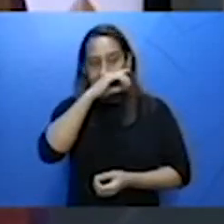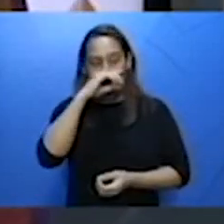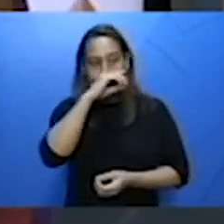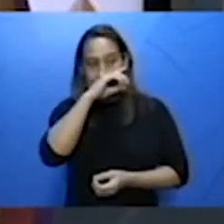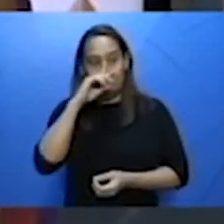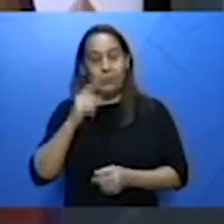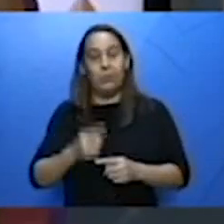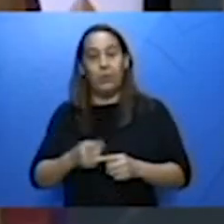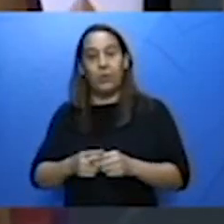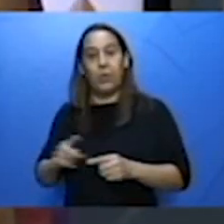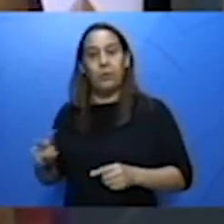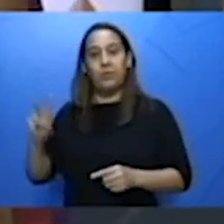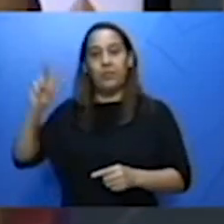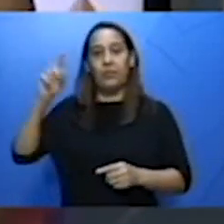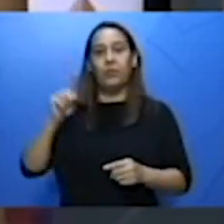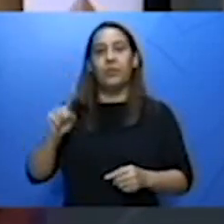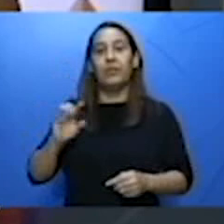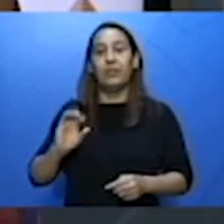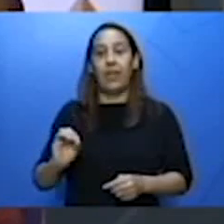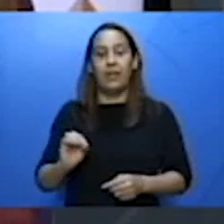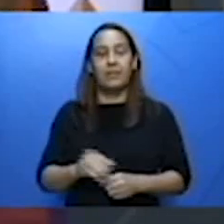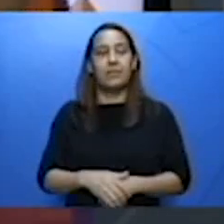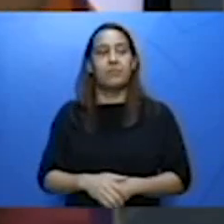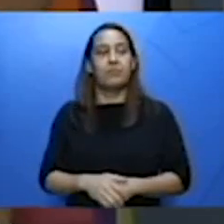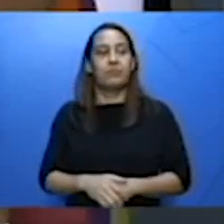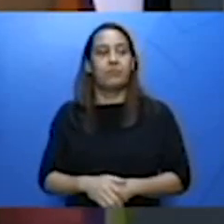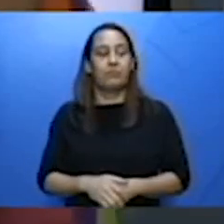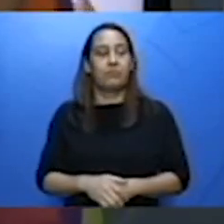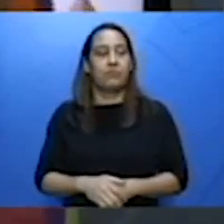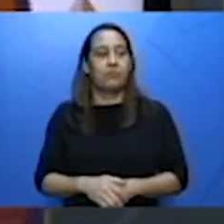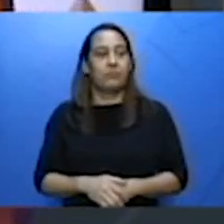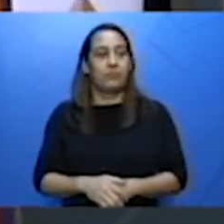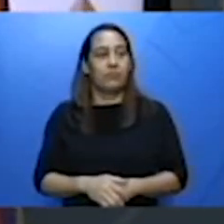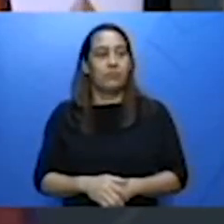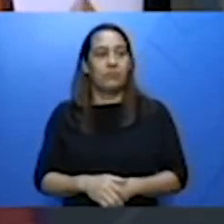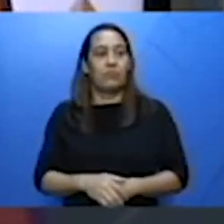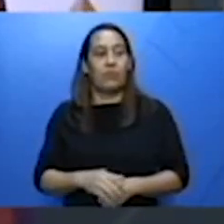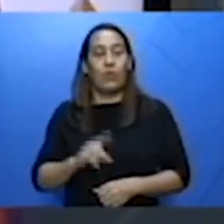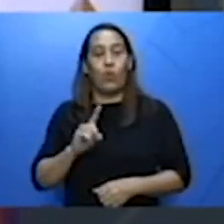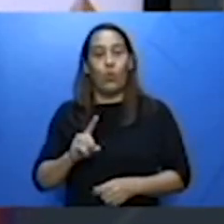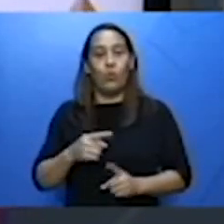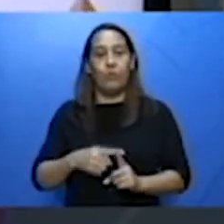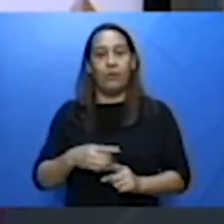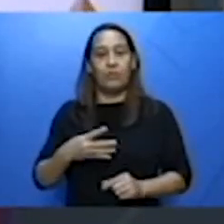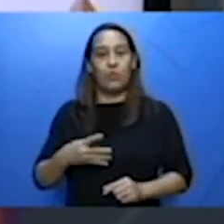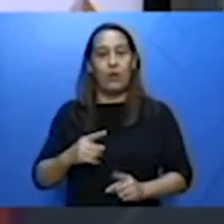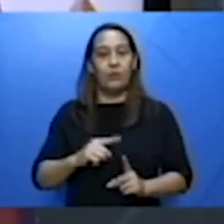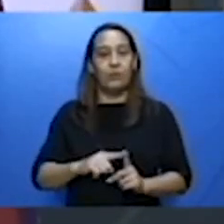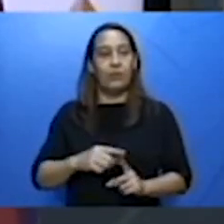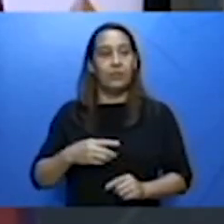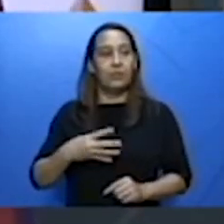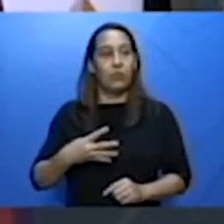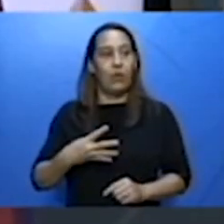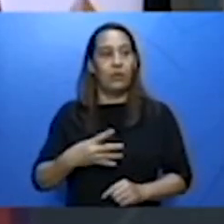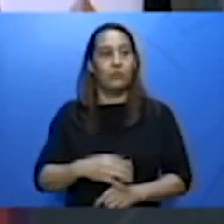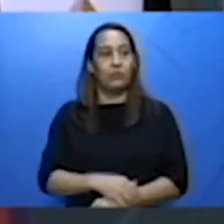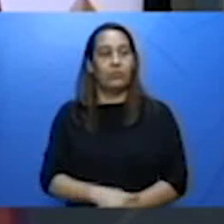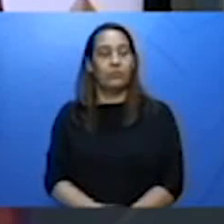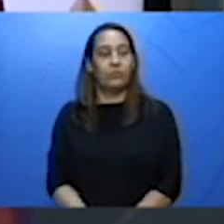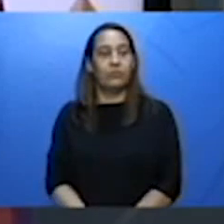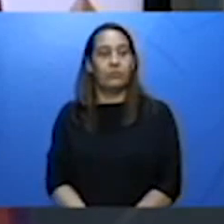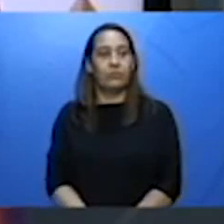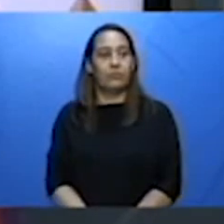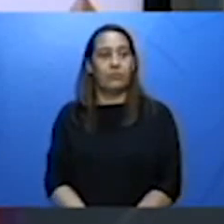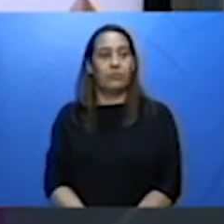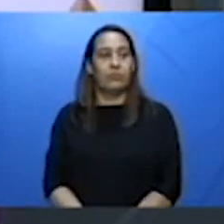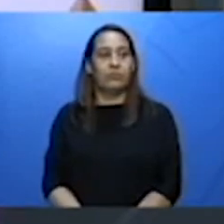dezena. Dezenas moram com dezenas. E agora eu somo as dezenas que já